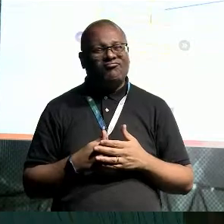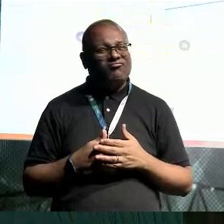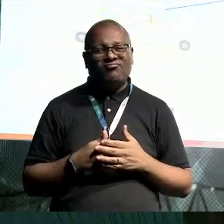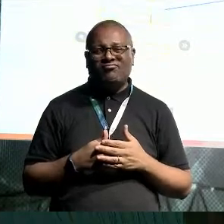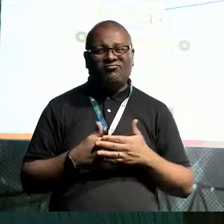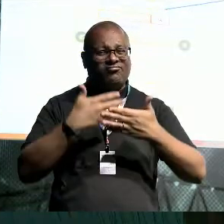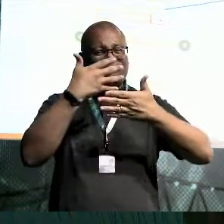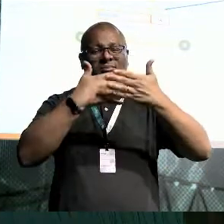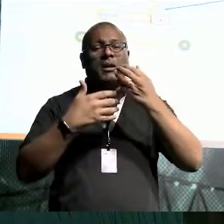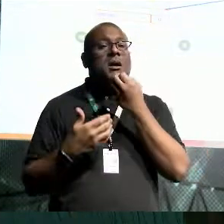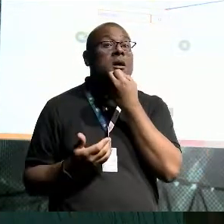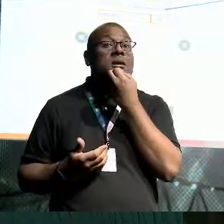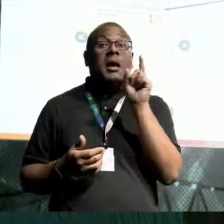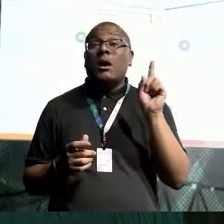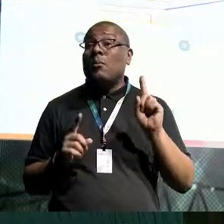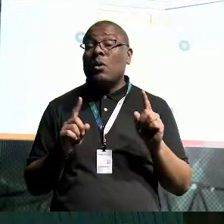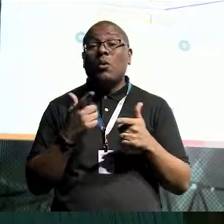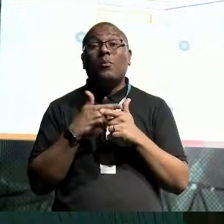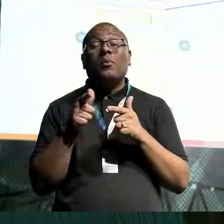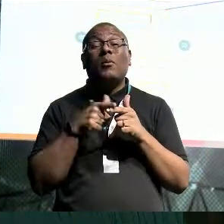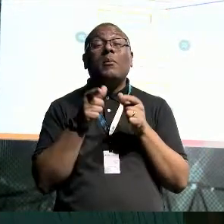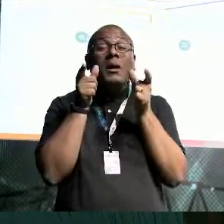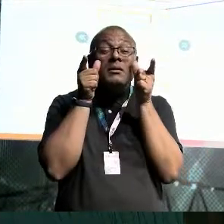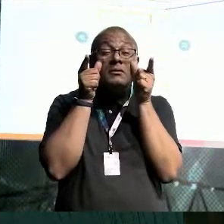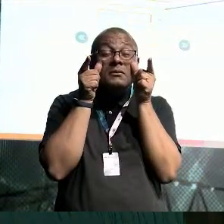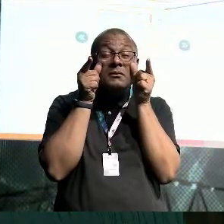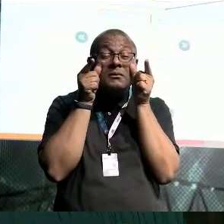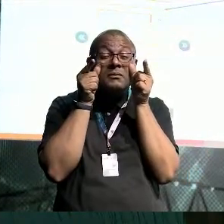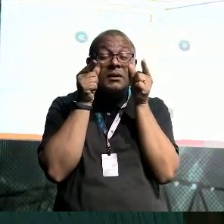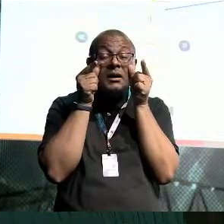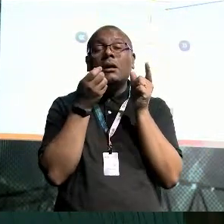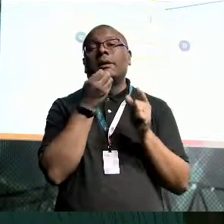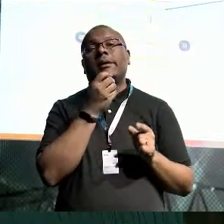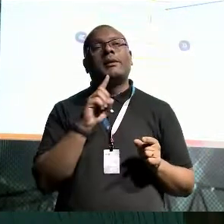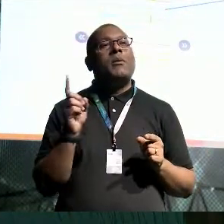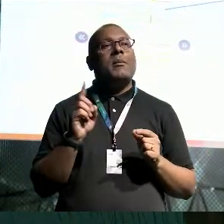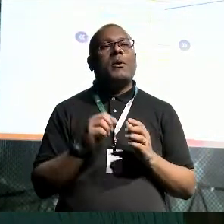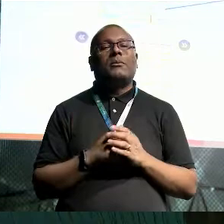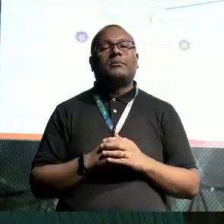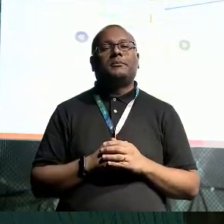esse contraste não é bom para quem tem algum problema visual.